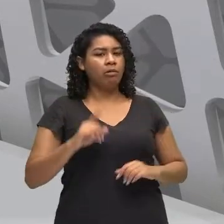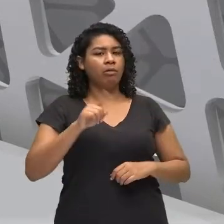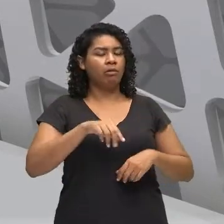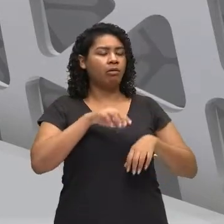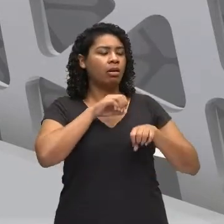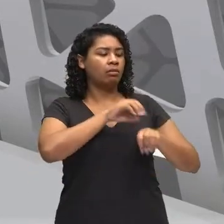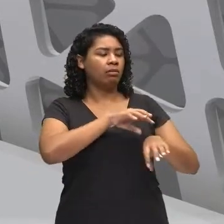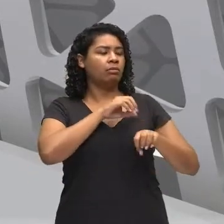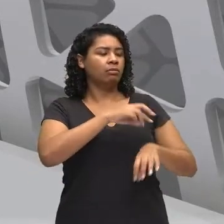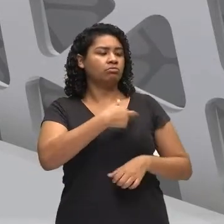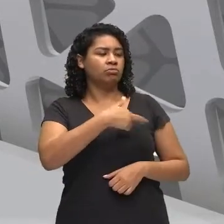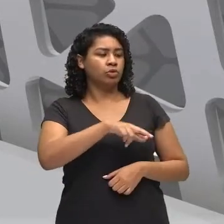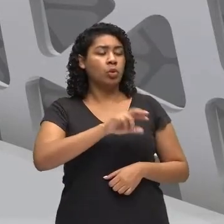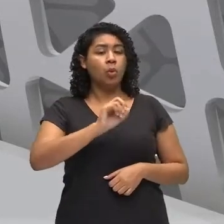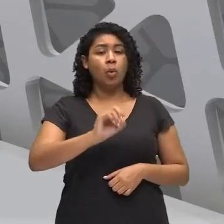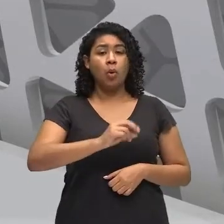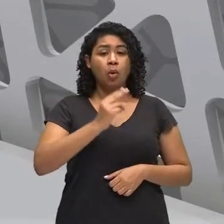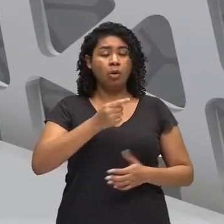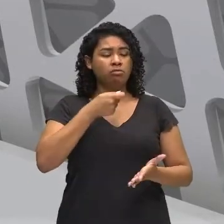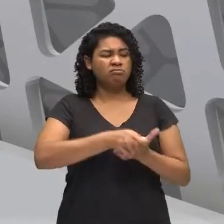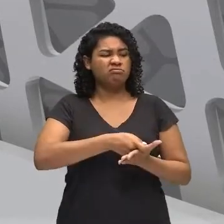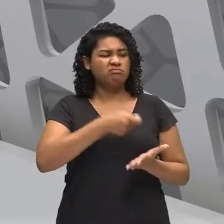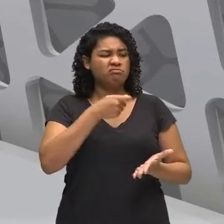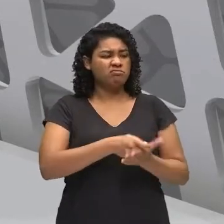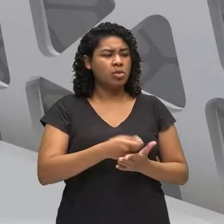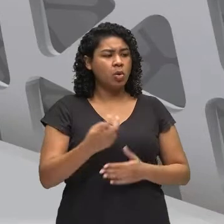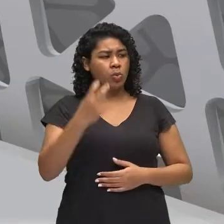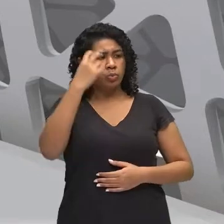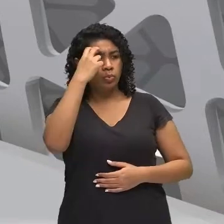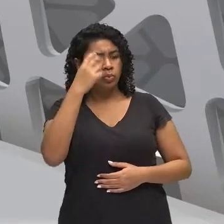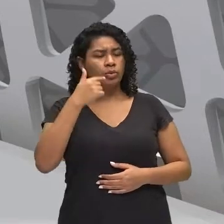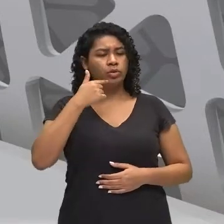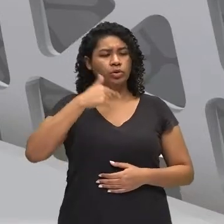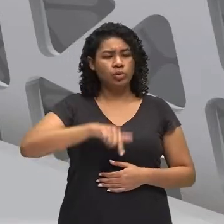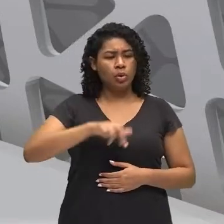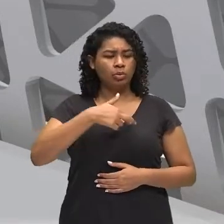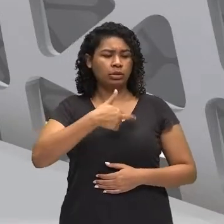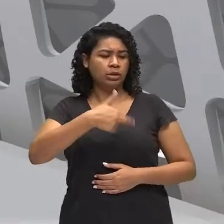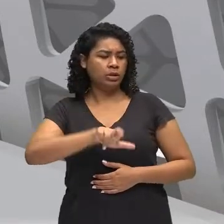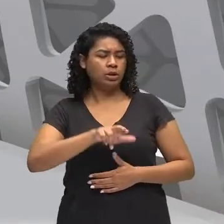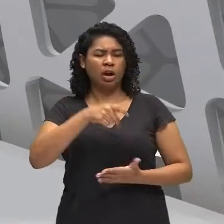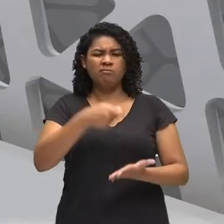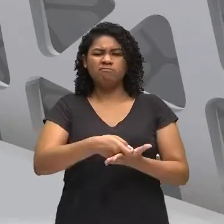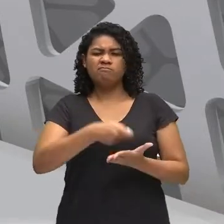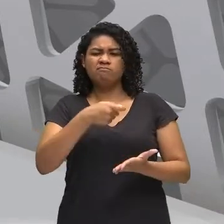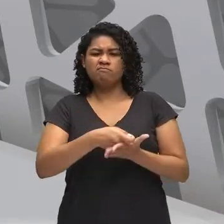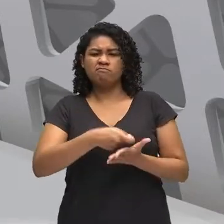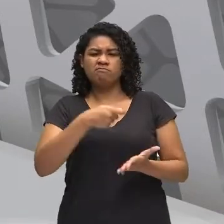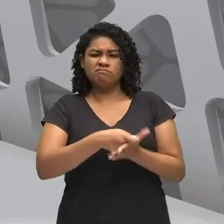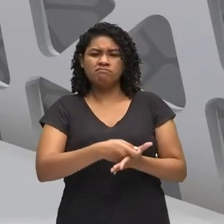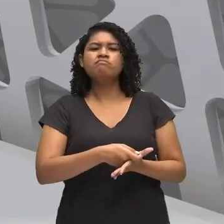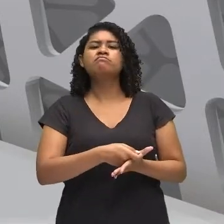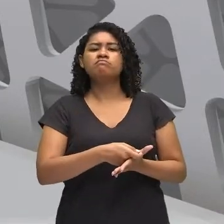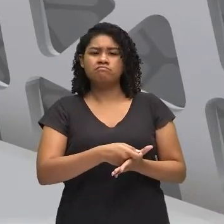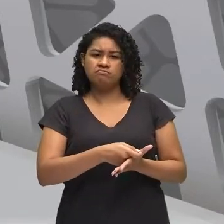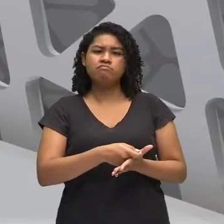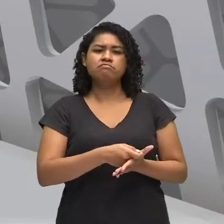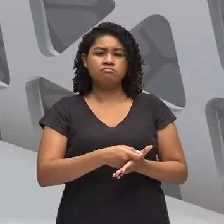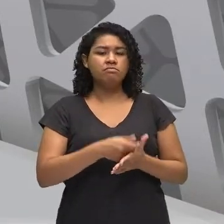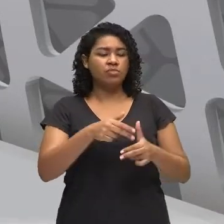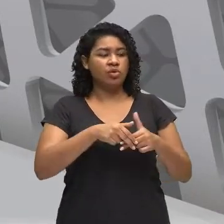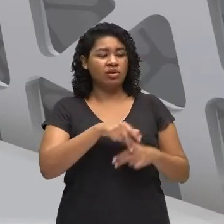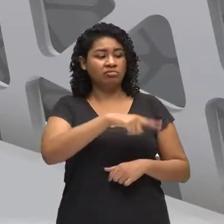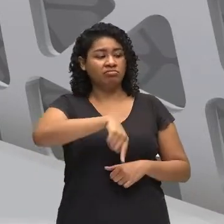mesmo através da imposição cultural, religiosa, de língua ou de quaisquer outras formas, que incluía a mudança no modo